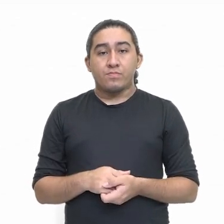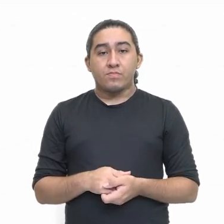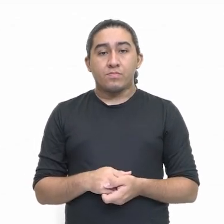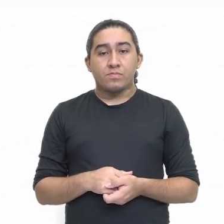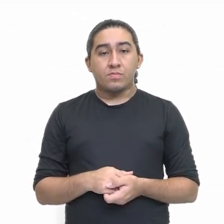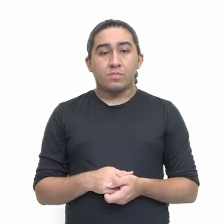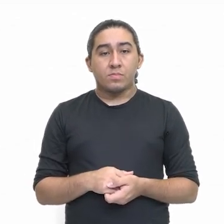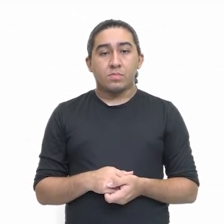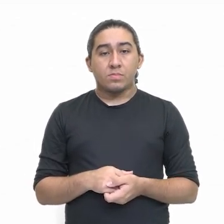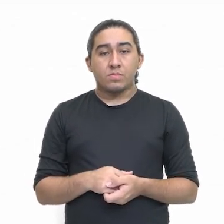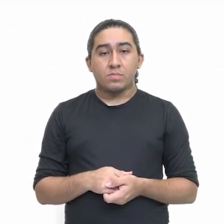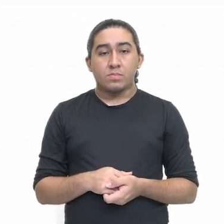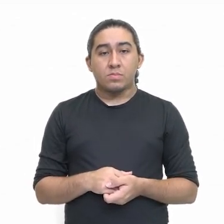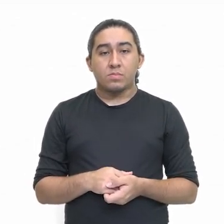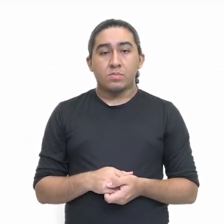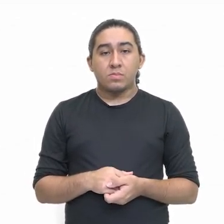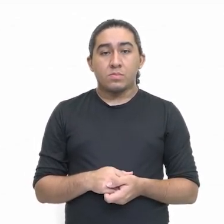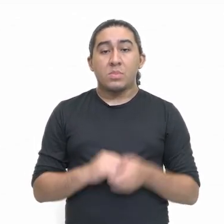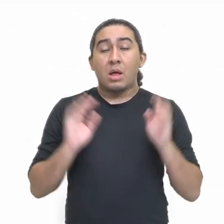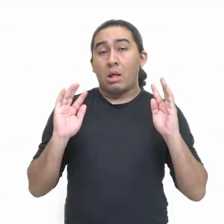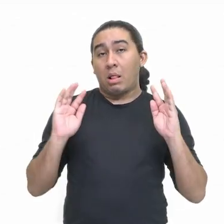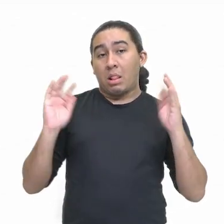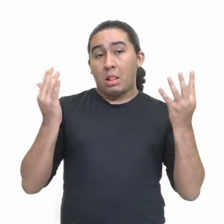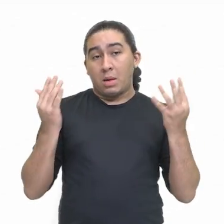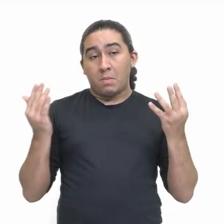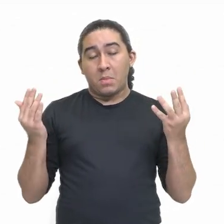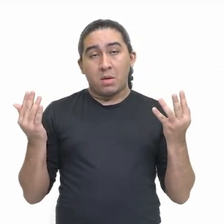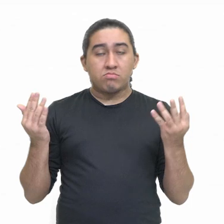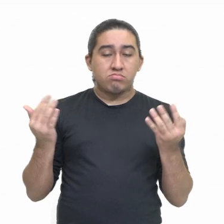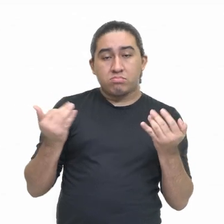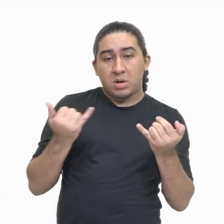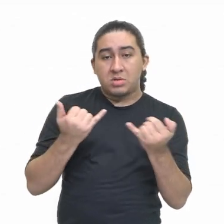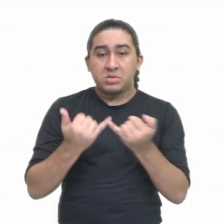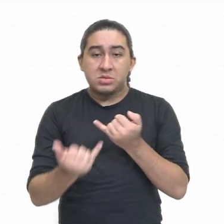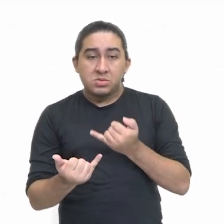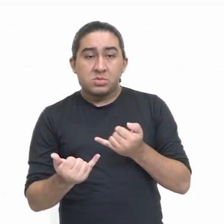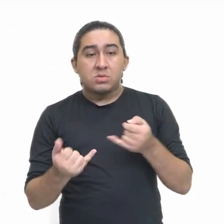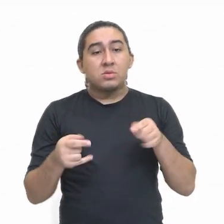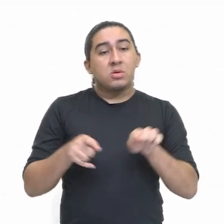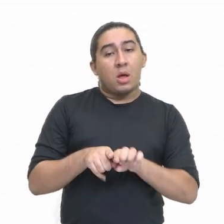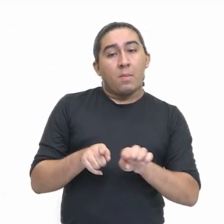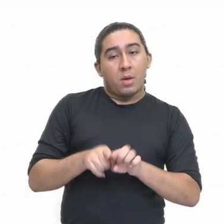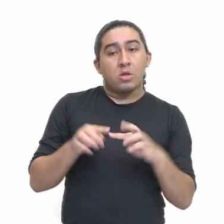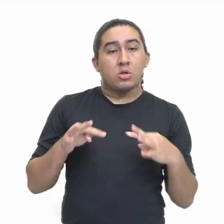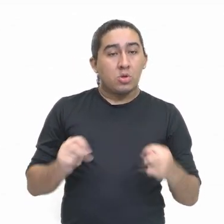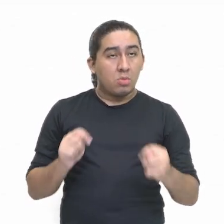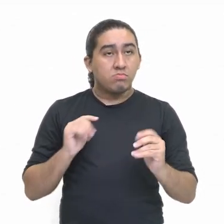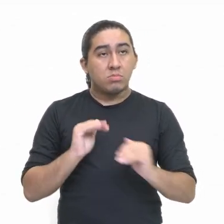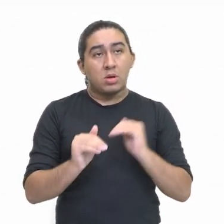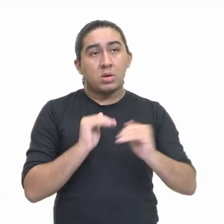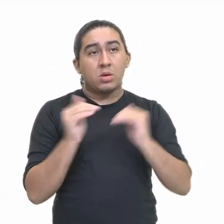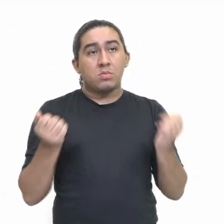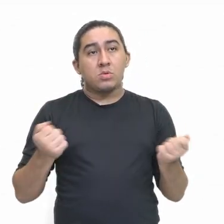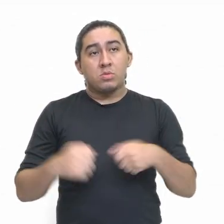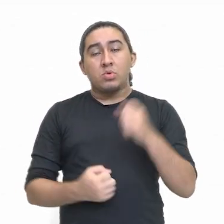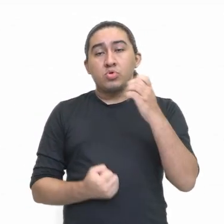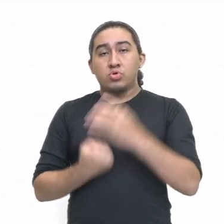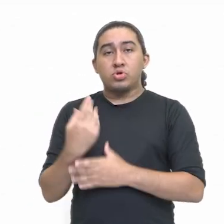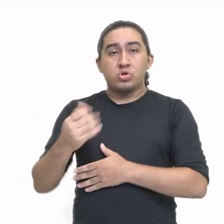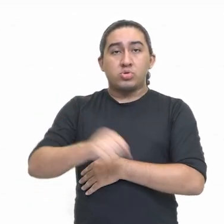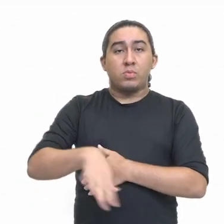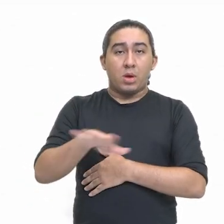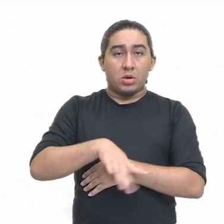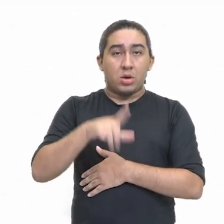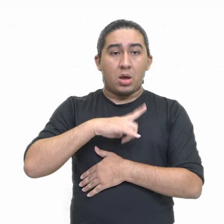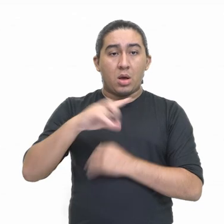por condições geográficas e climáticas né semelhantes e pelos mesmos processos de formação da paisagem